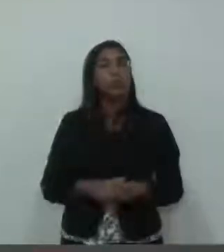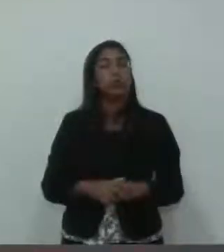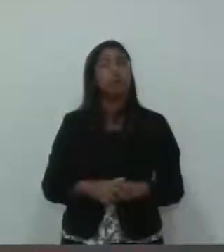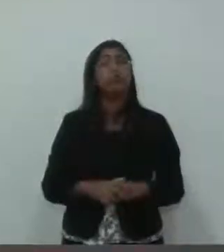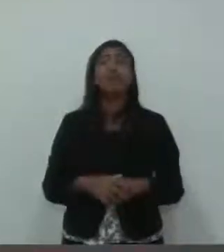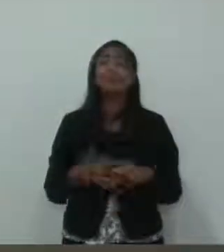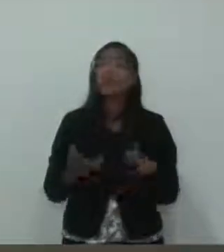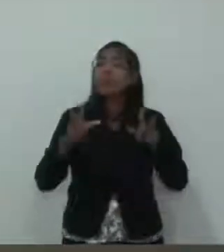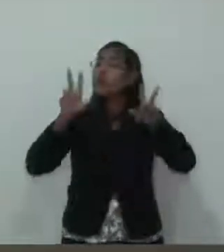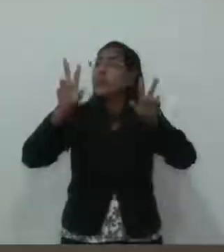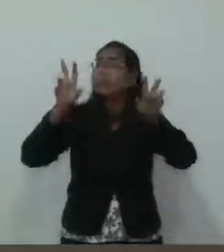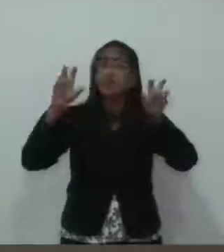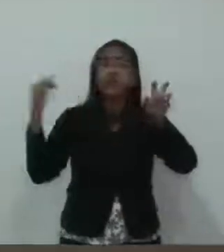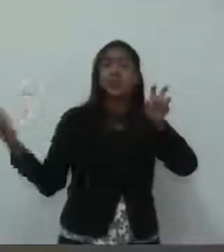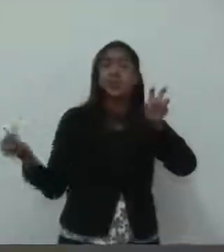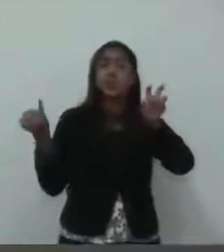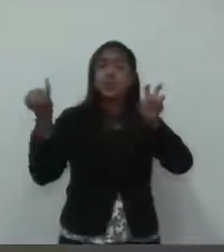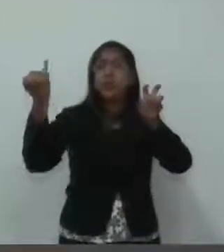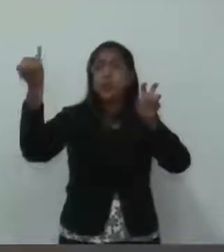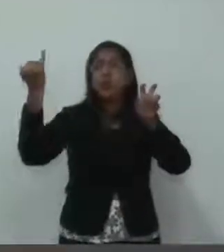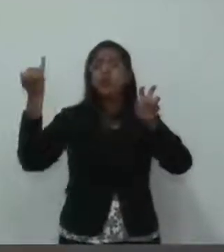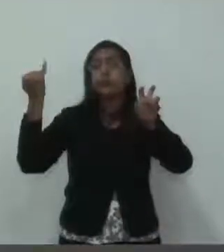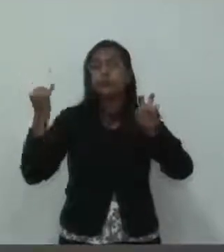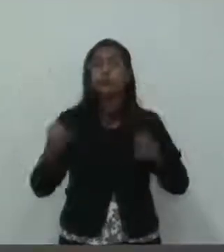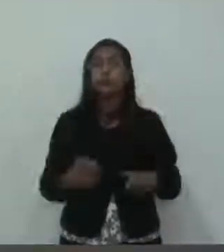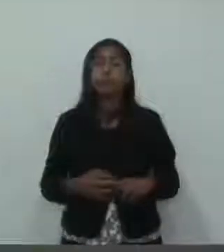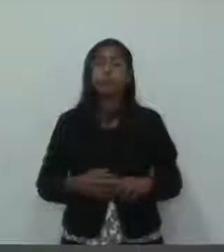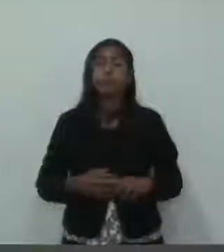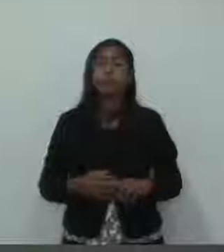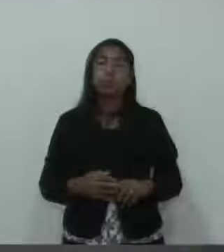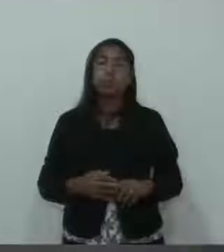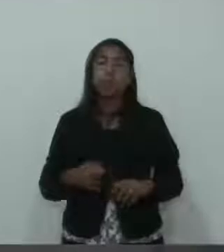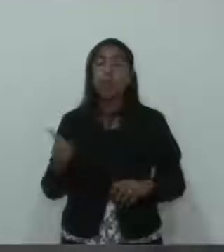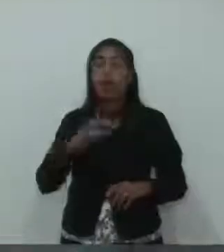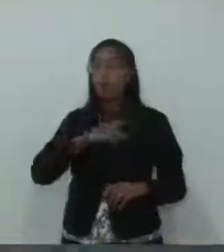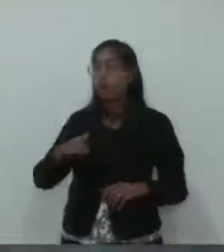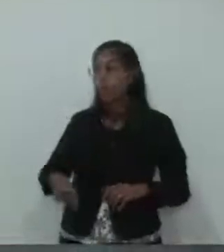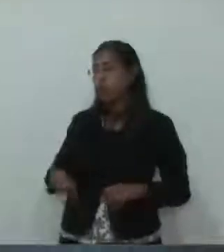tema que você trouxe. Eu ofereço meu gabinete, eu tenho certeza que a presidência vai